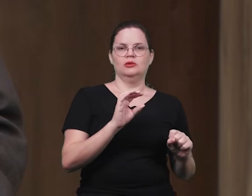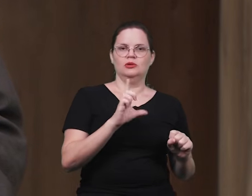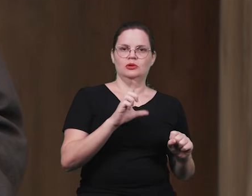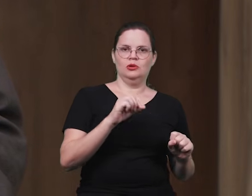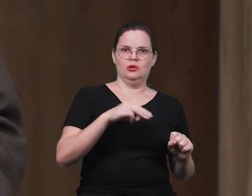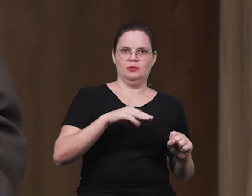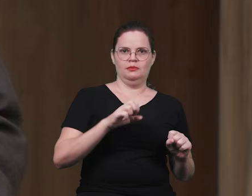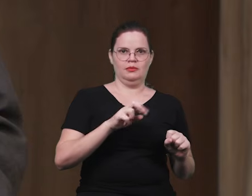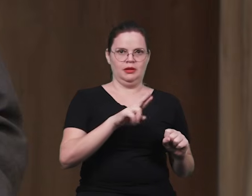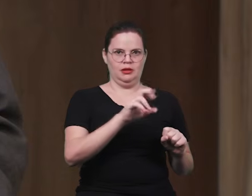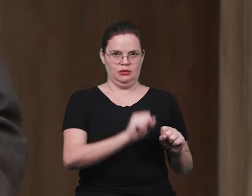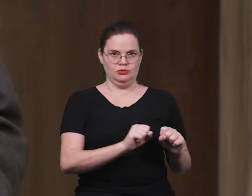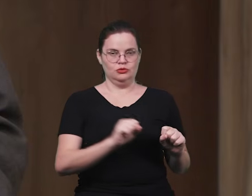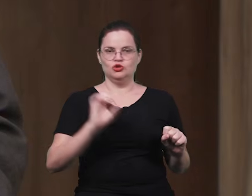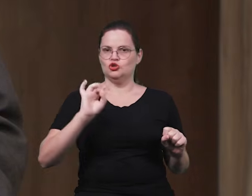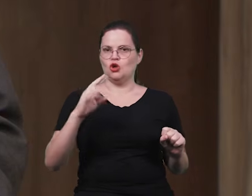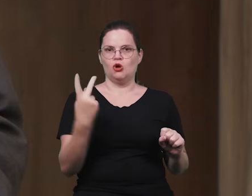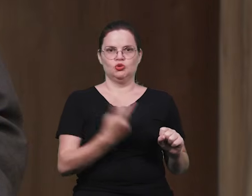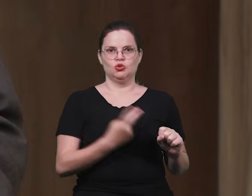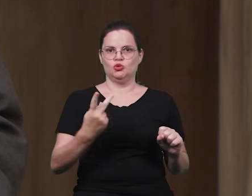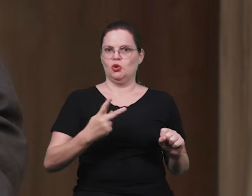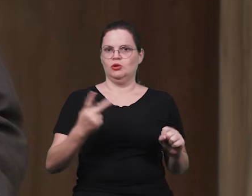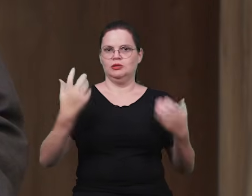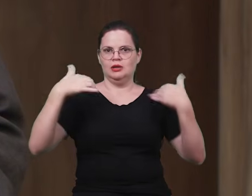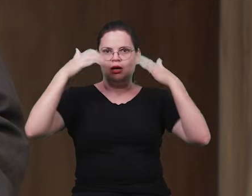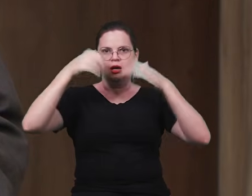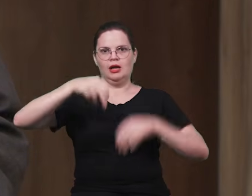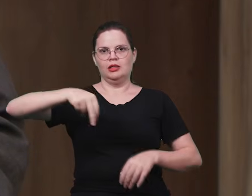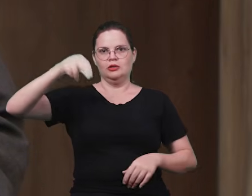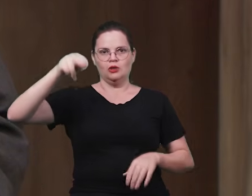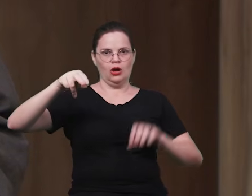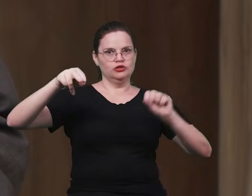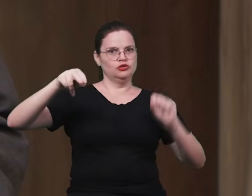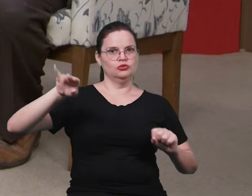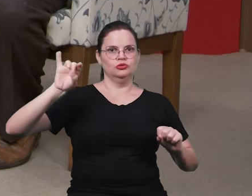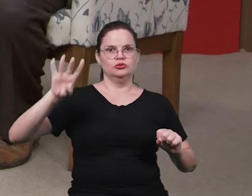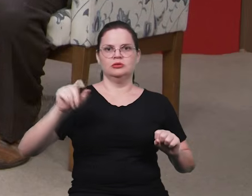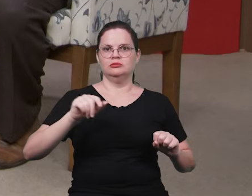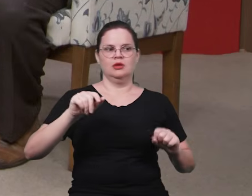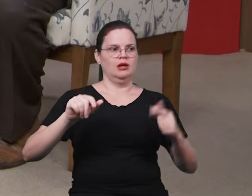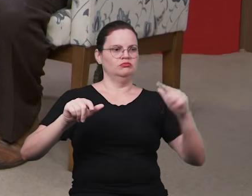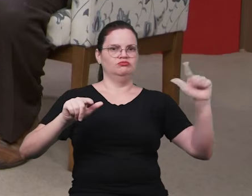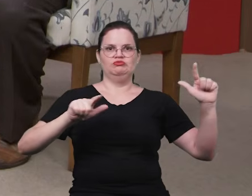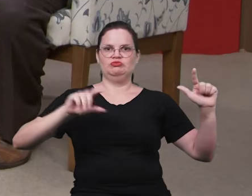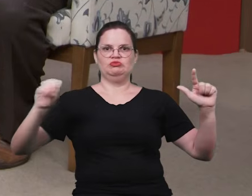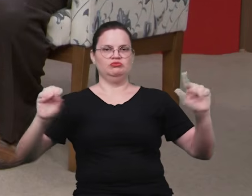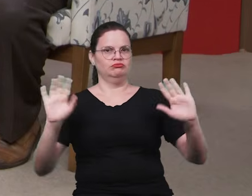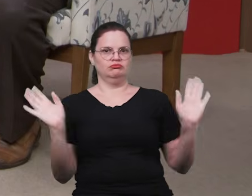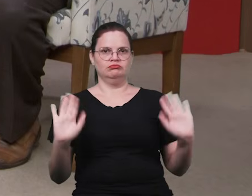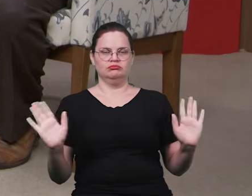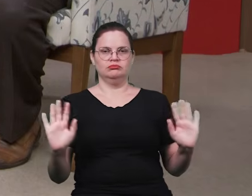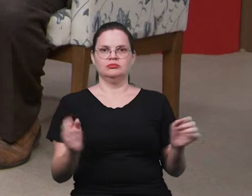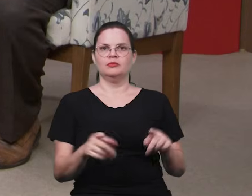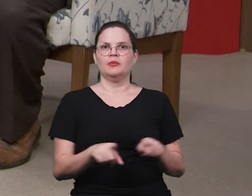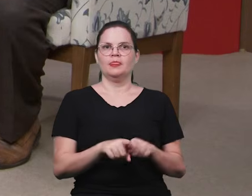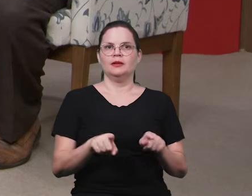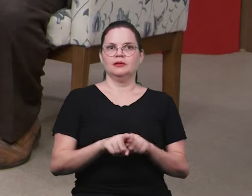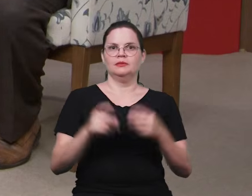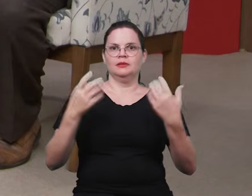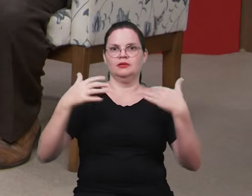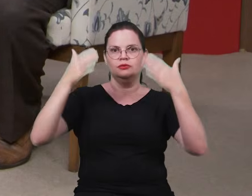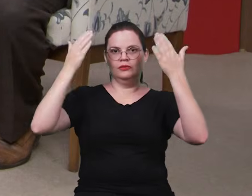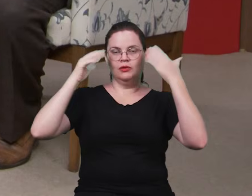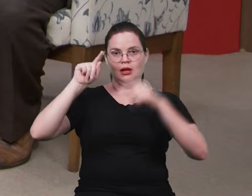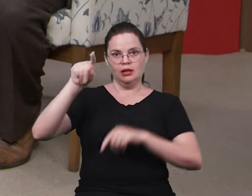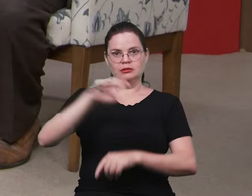Os outros não são citados. Não é? Ficou conhecido também como o Império Seleucida, né? O Império O Seleucida.